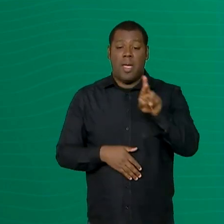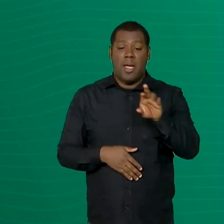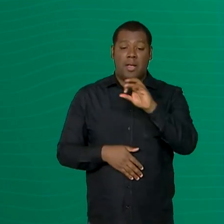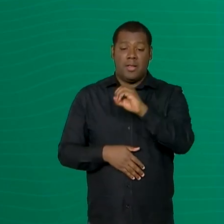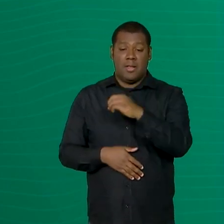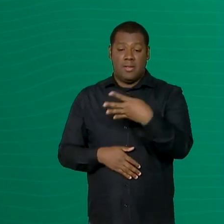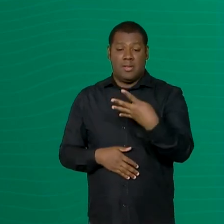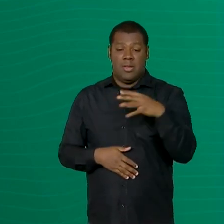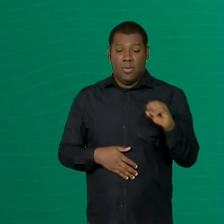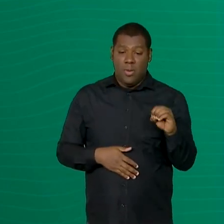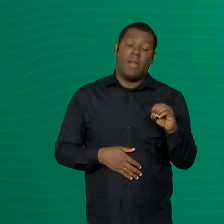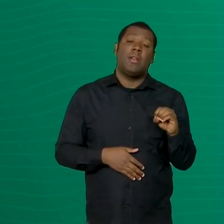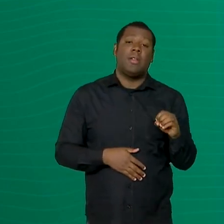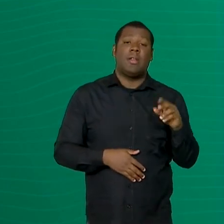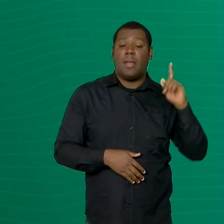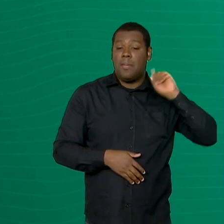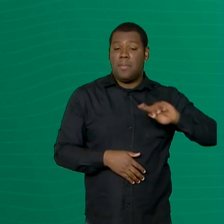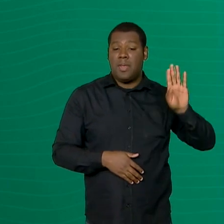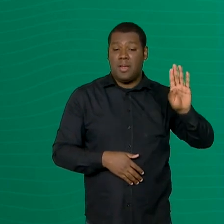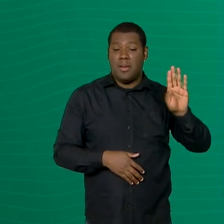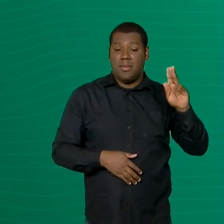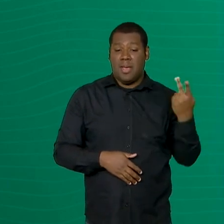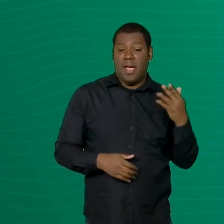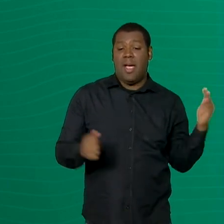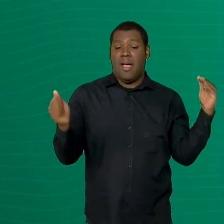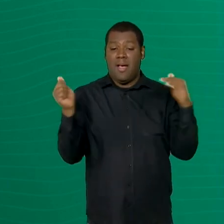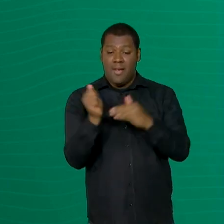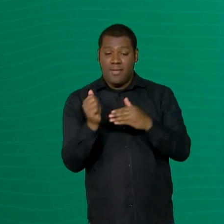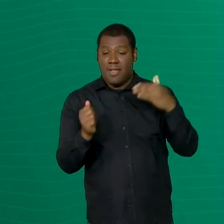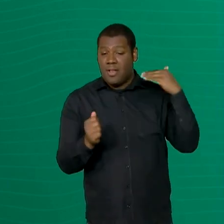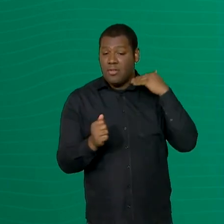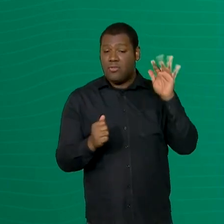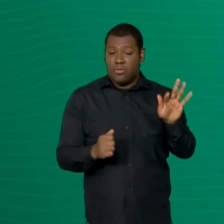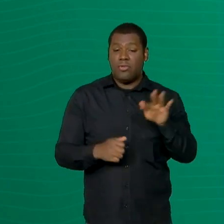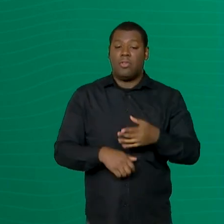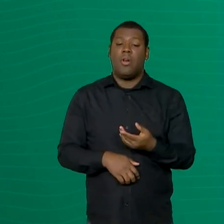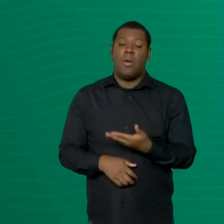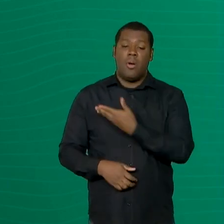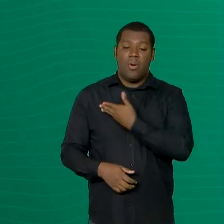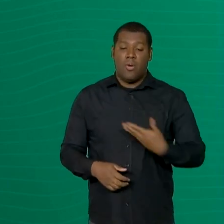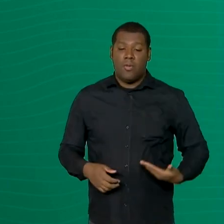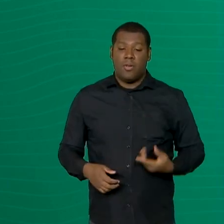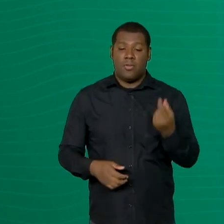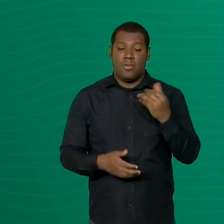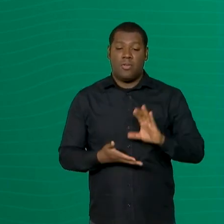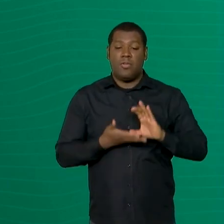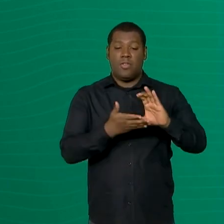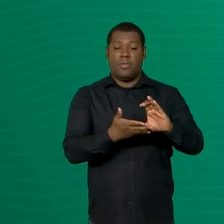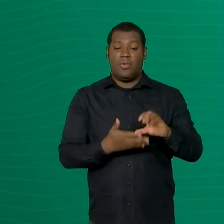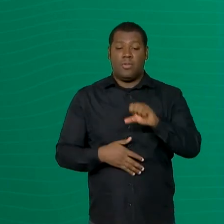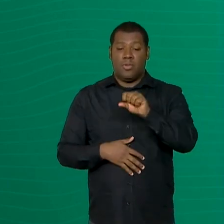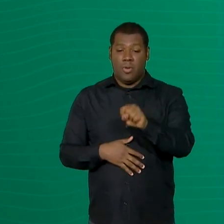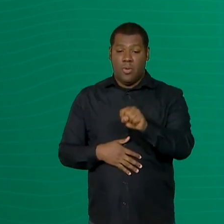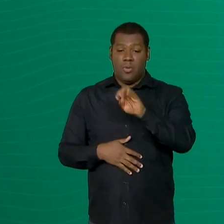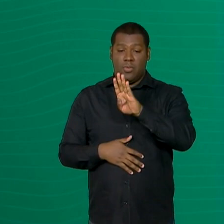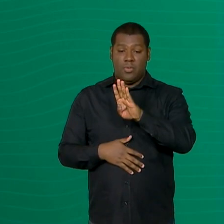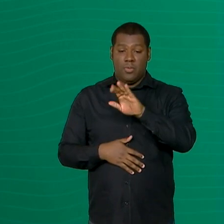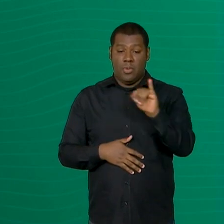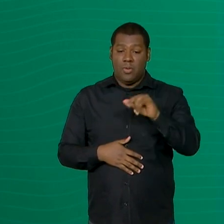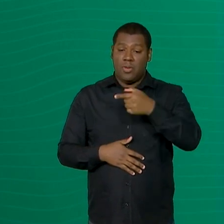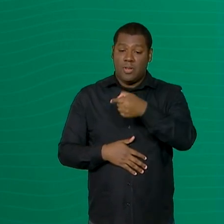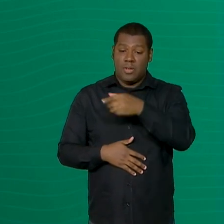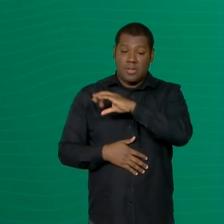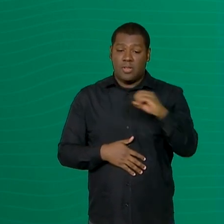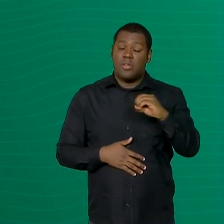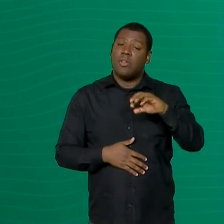Belo Horizonte e Juiz de Fora, em Minas Gerais. O investimento será de 8 bilhões e 700 milhões de